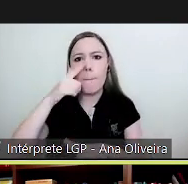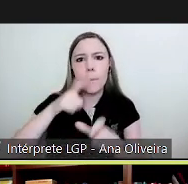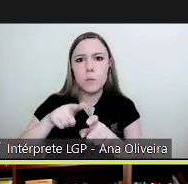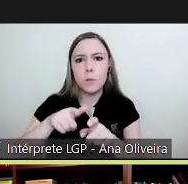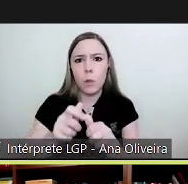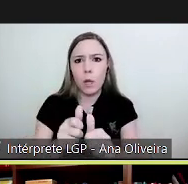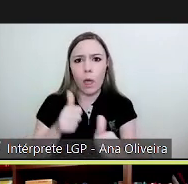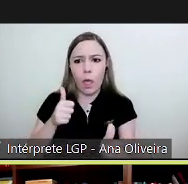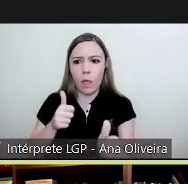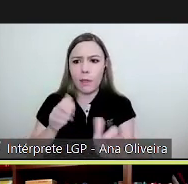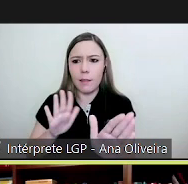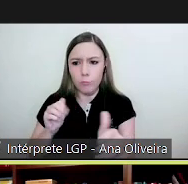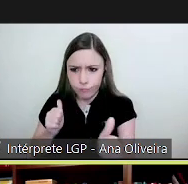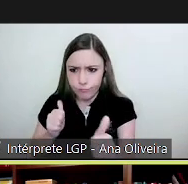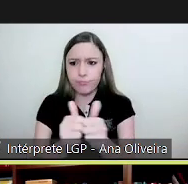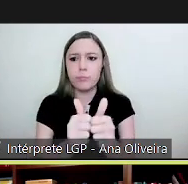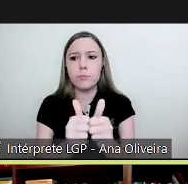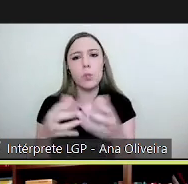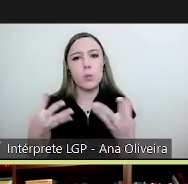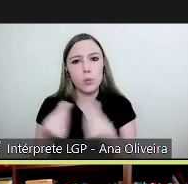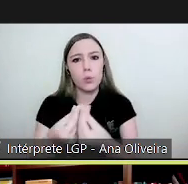trás, é o grande lema